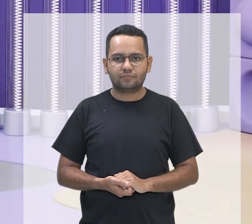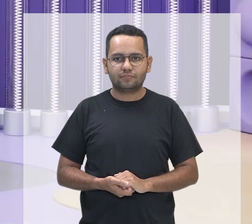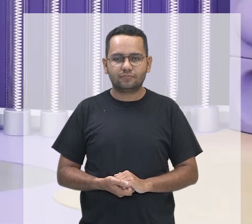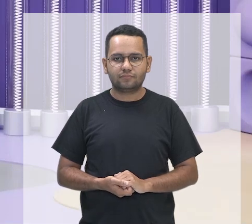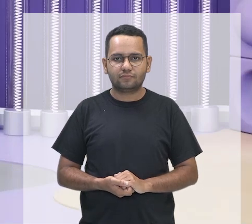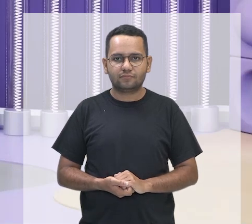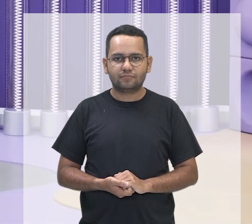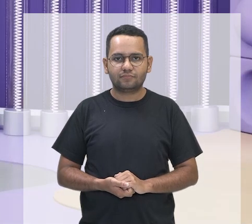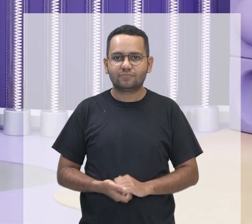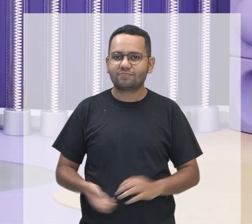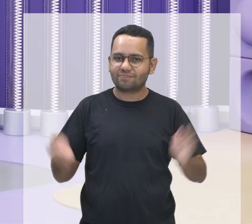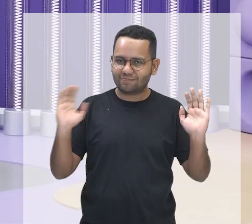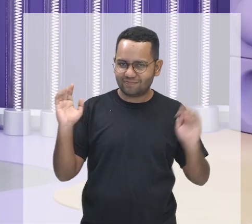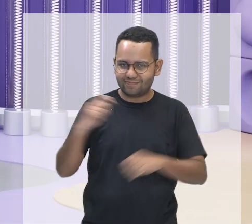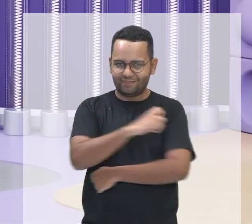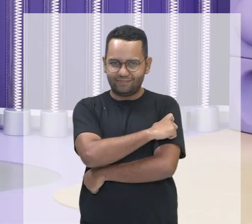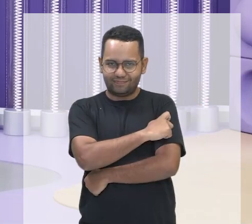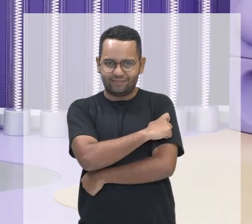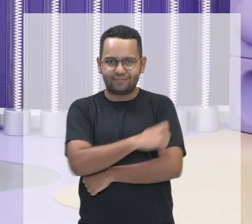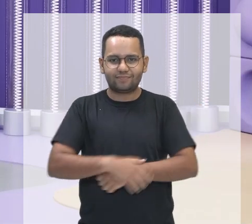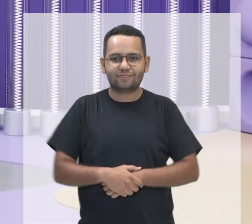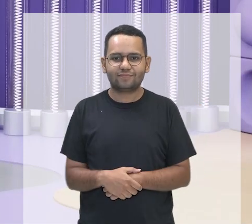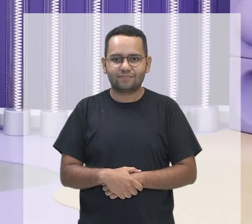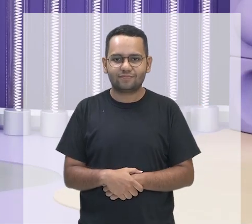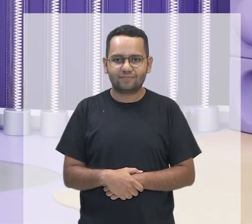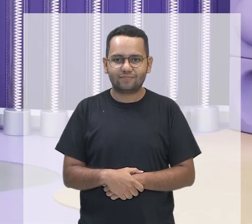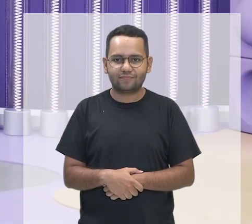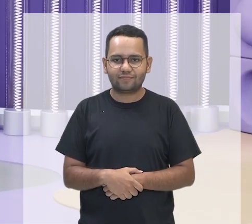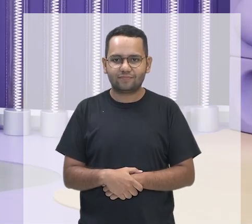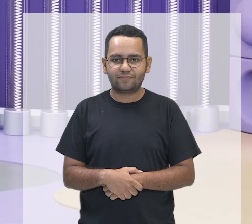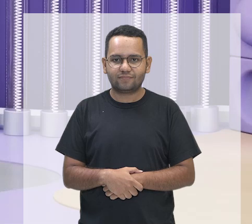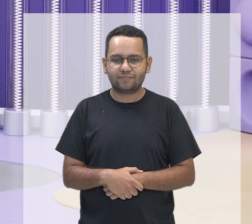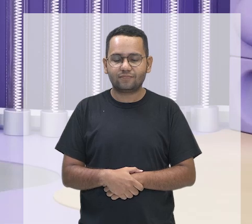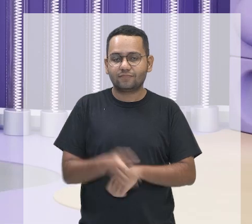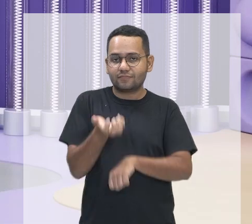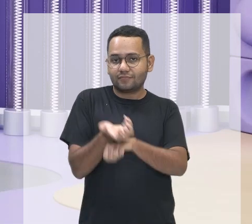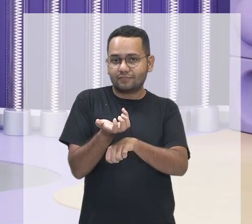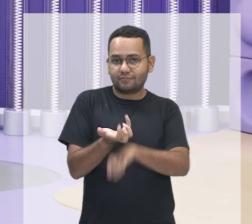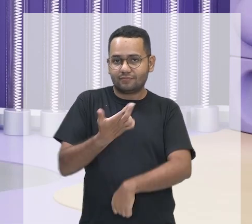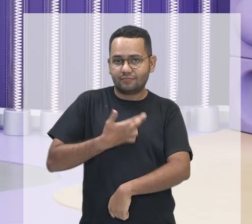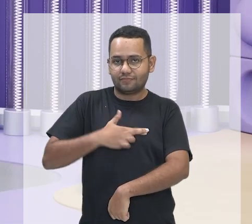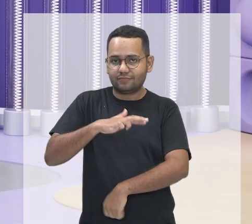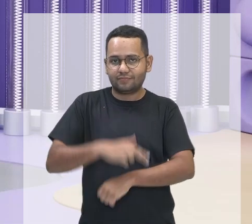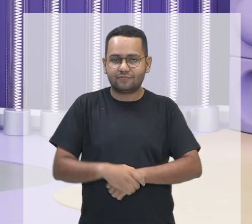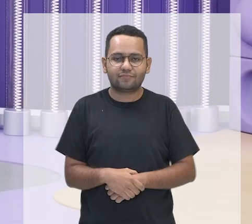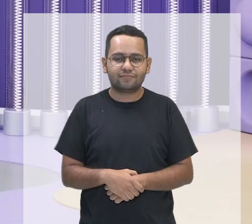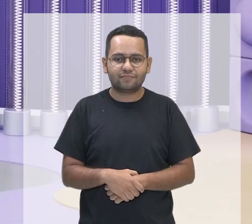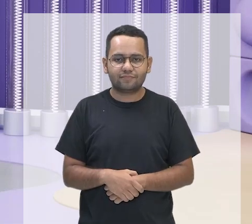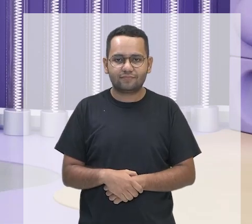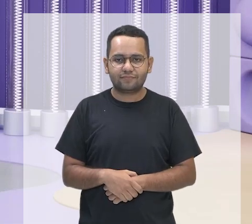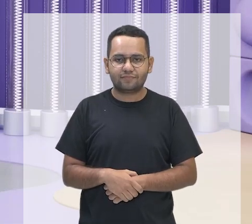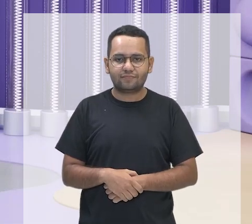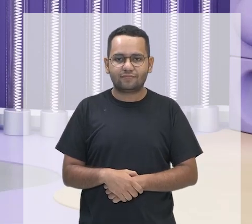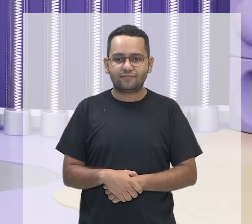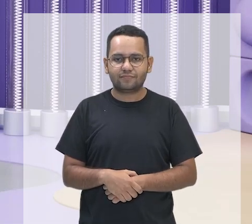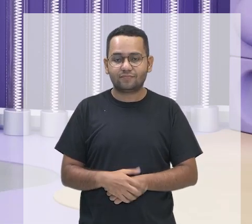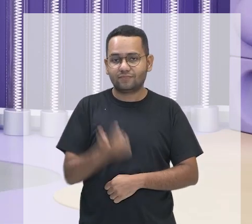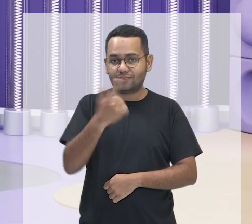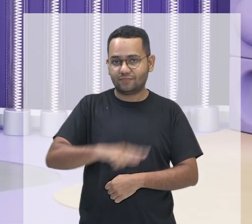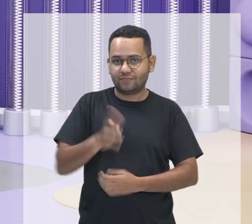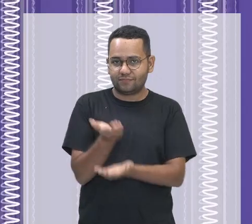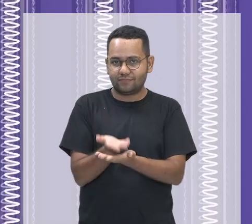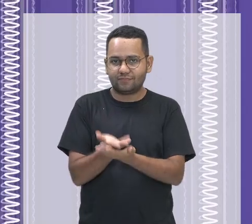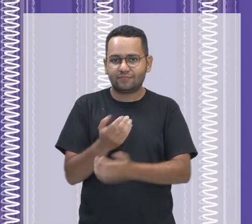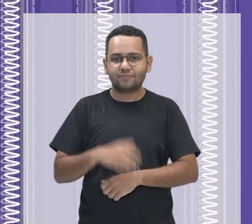Olá, alunos do 9º ano, alunos de ensino religioso. Vamos juntos para mais uma